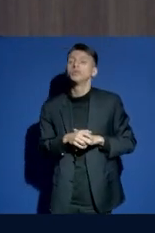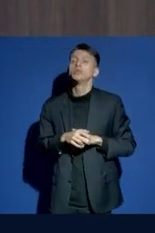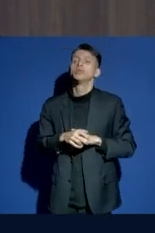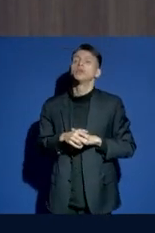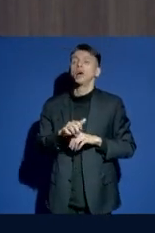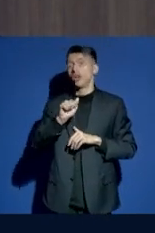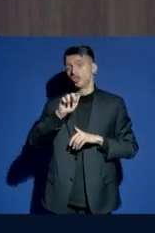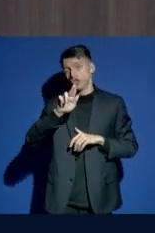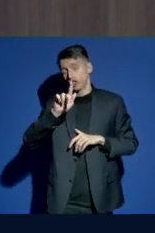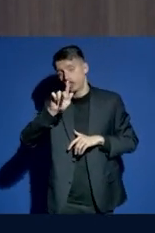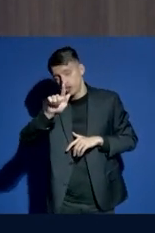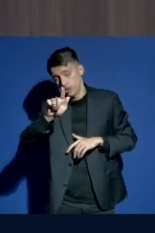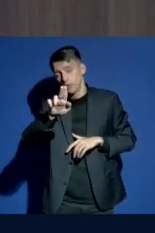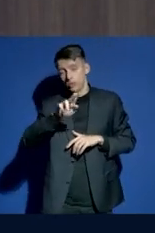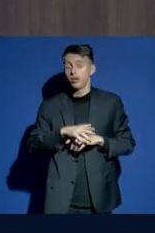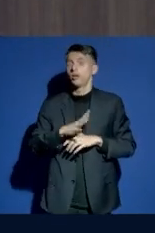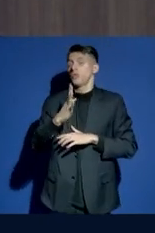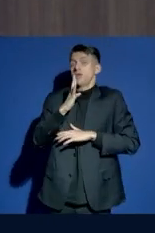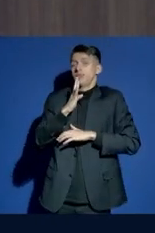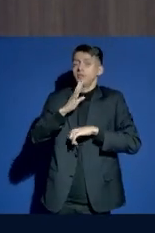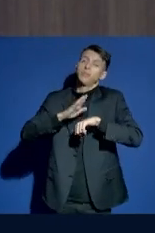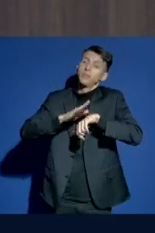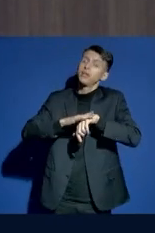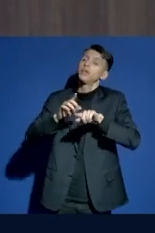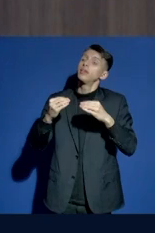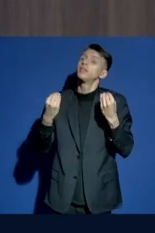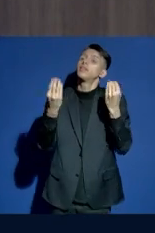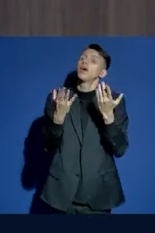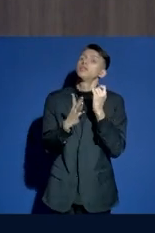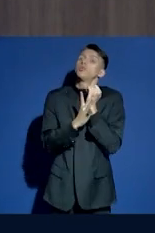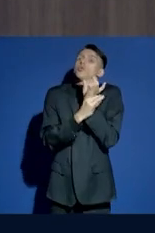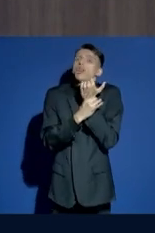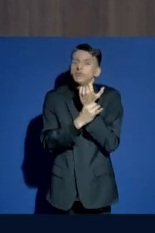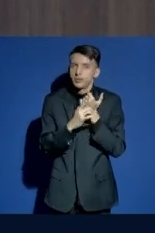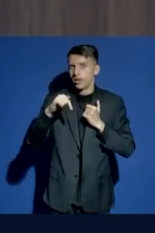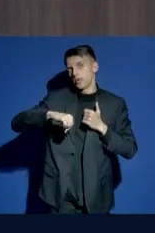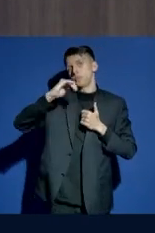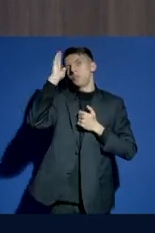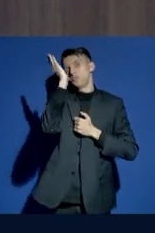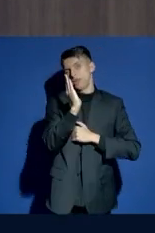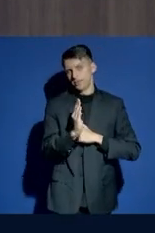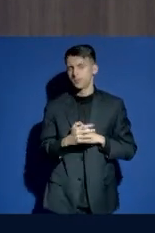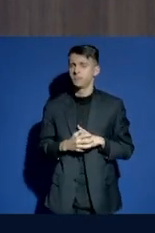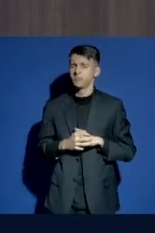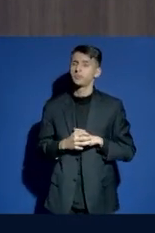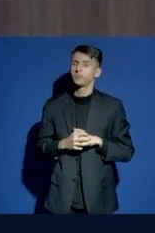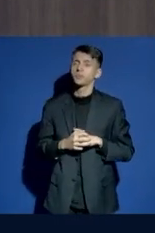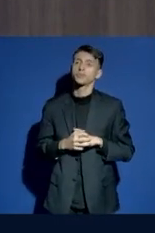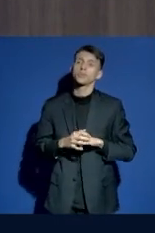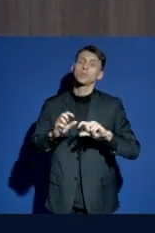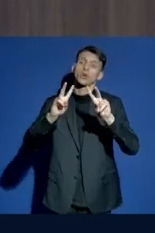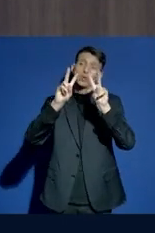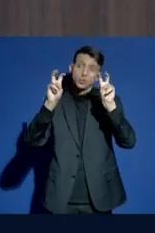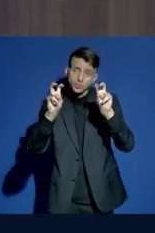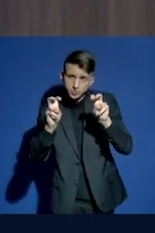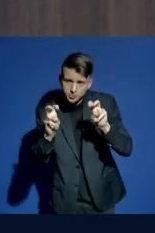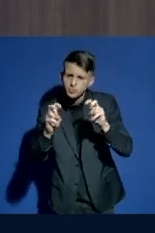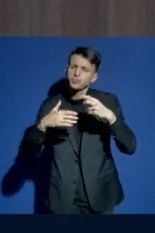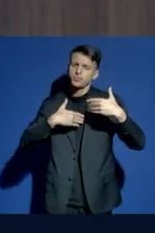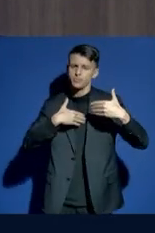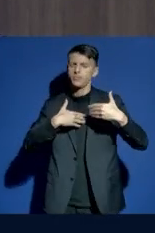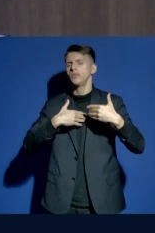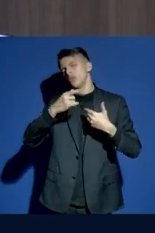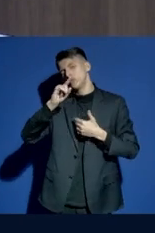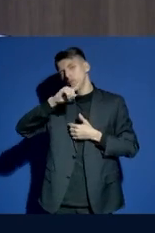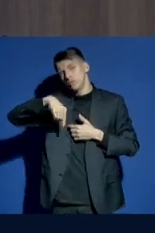é no sentido de reconhecer tanto para dar segurança jurídica ao Brasil a esses blocos da margemquatorial E aí